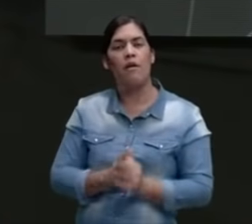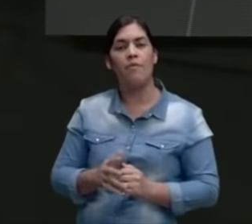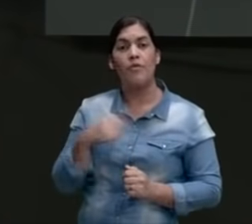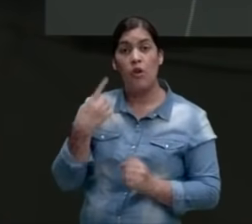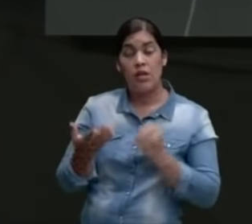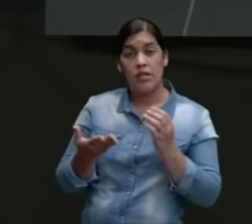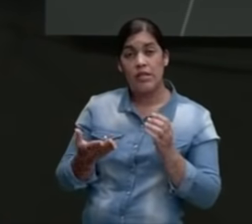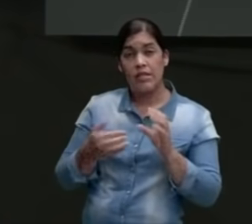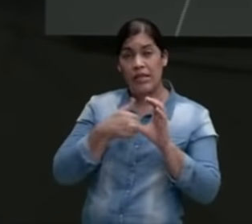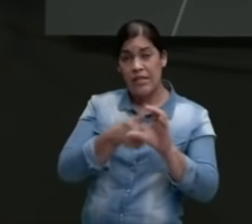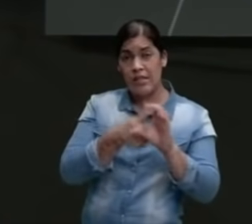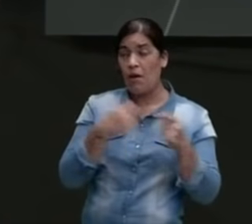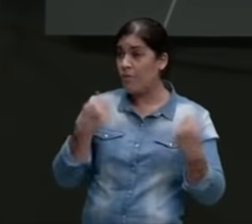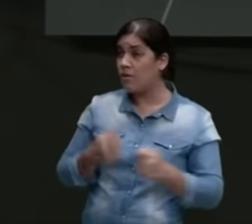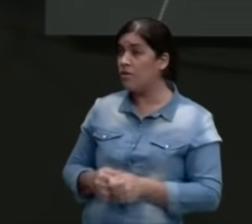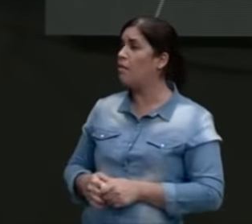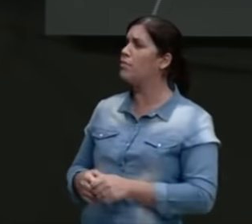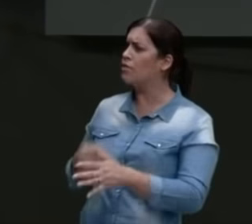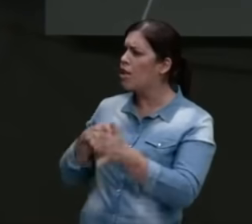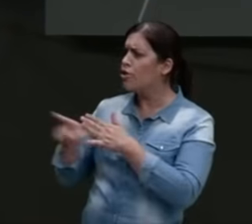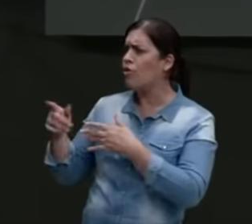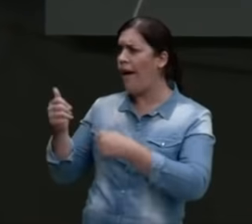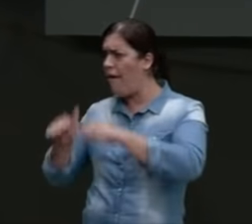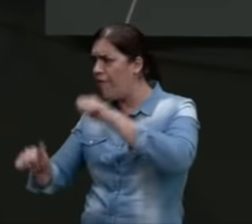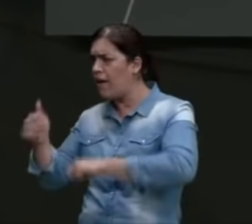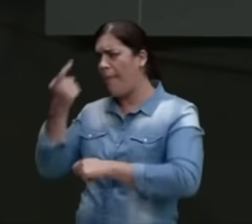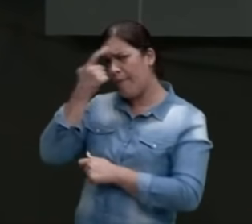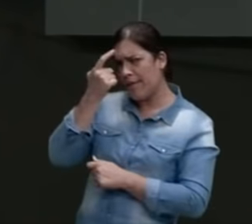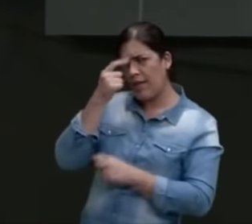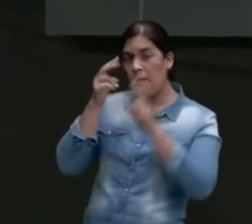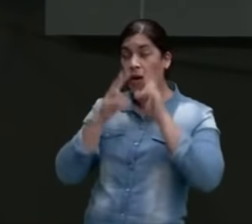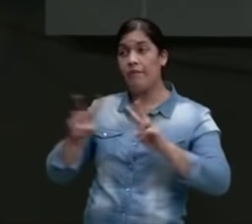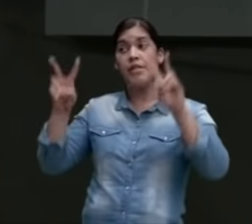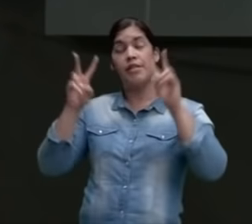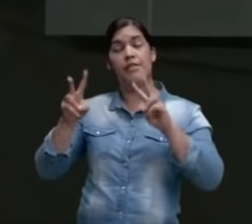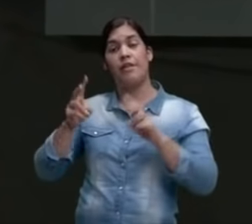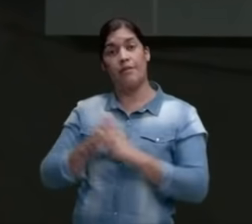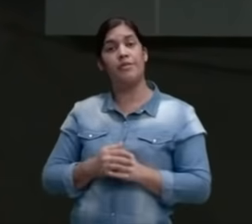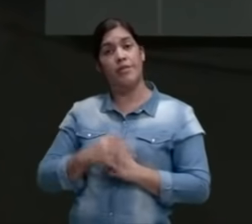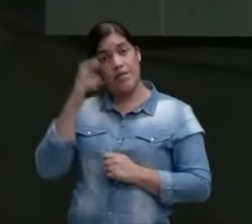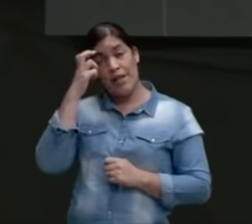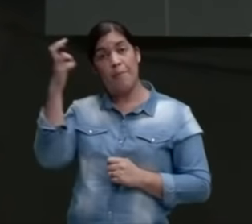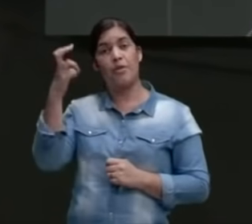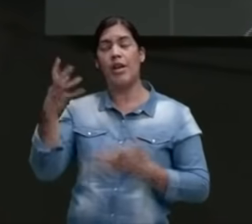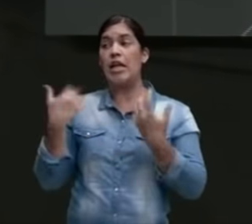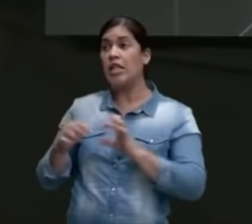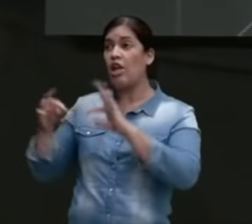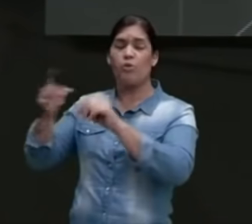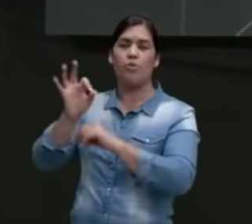questionar, nós temos que avaliar com uma visão sensata, coerente, e não aceitar tudo que eles